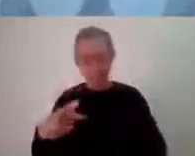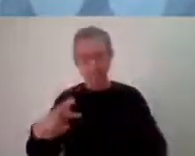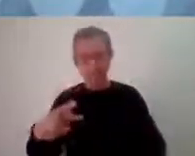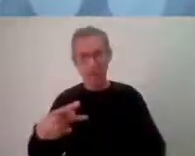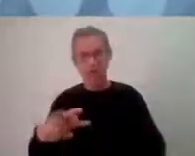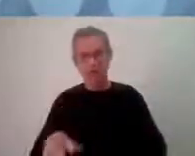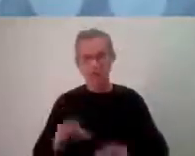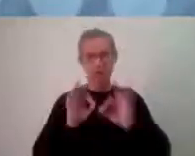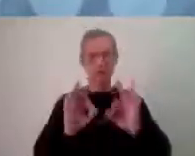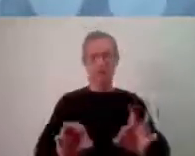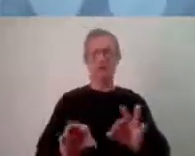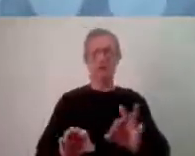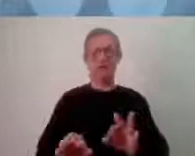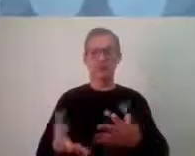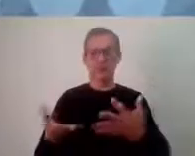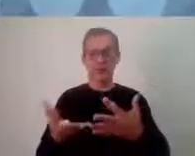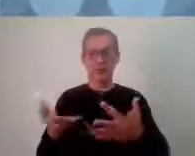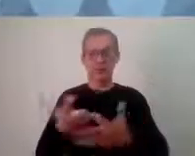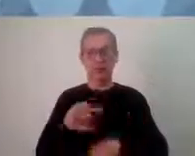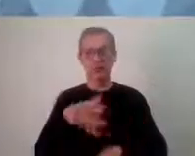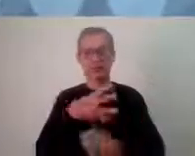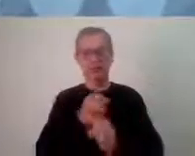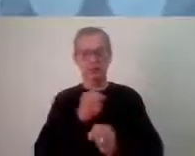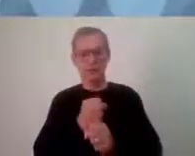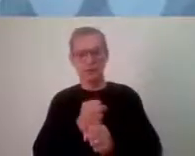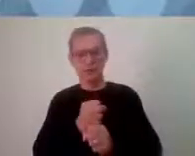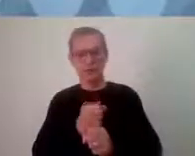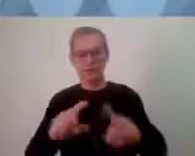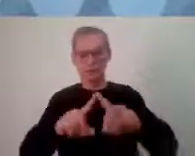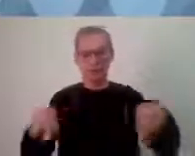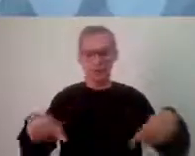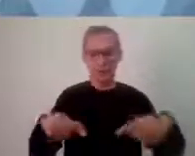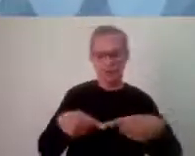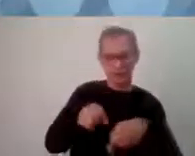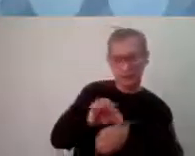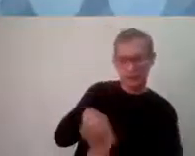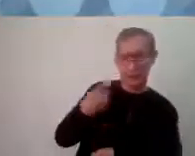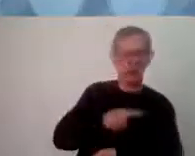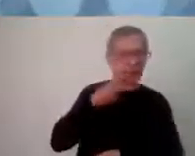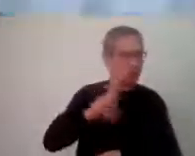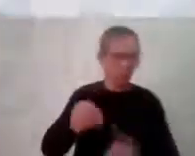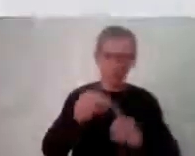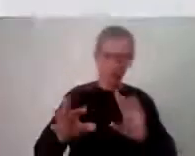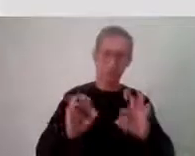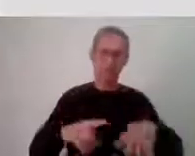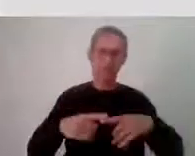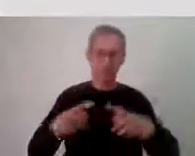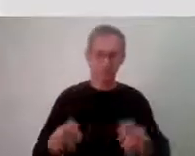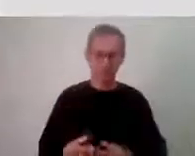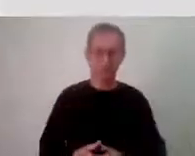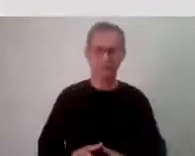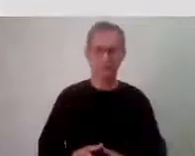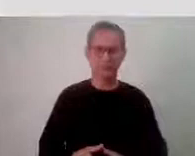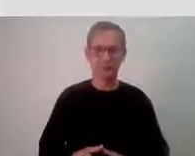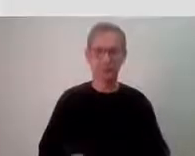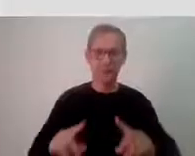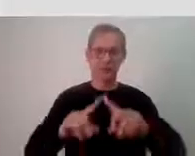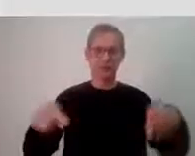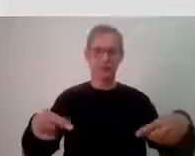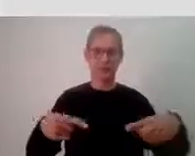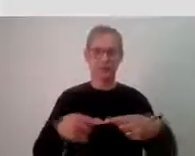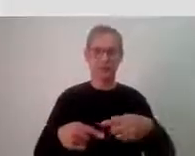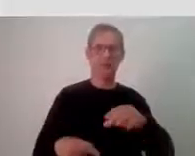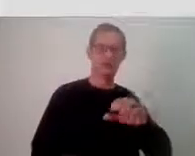naquele determinado intervalo que você está calculando a área. Vamos ao quadro para a gente ver a definição. Bom, a área